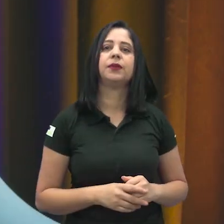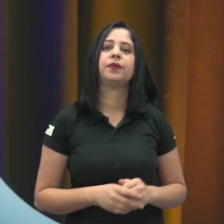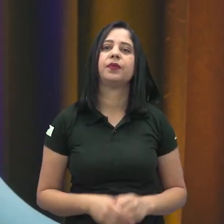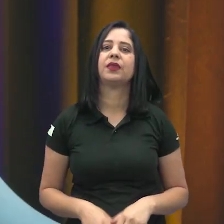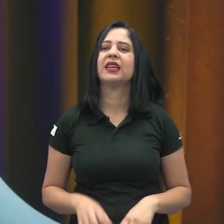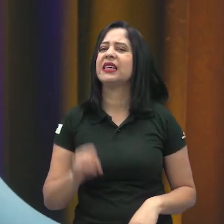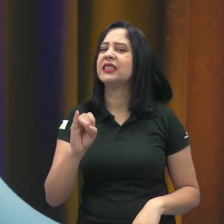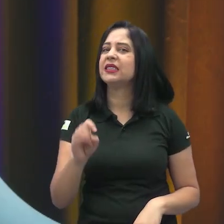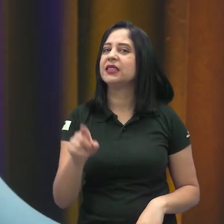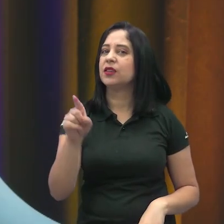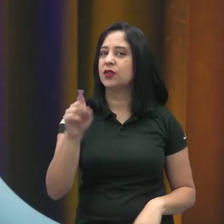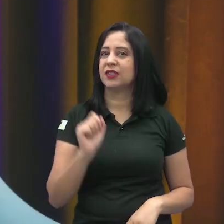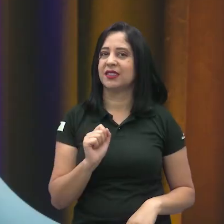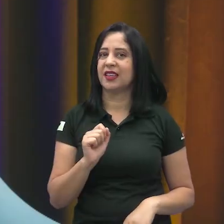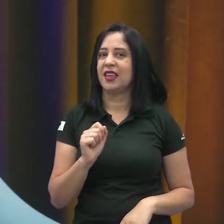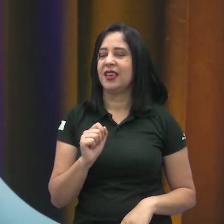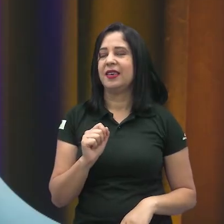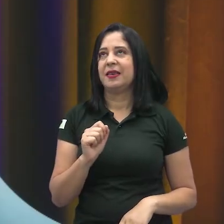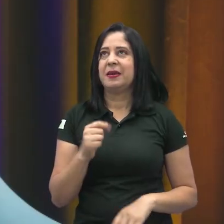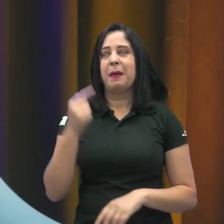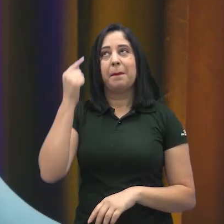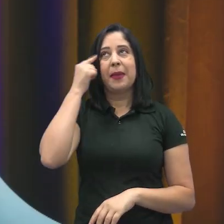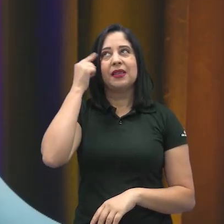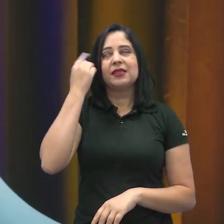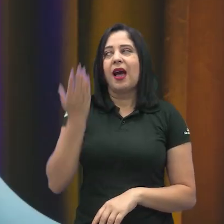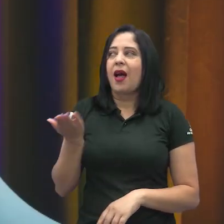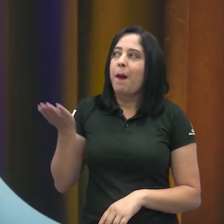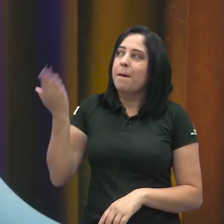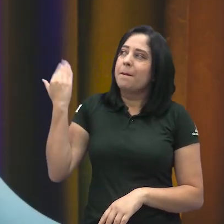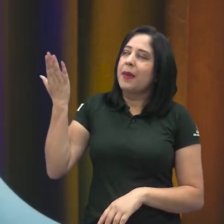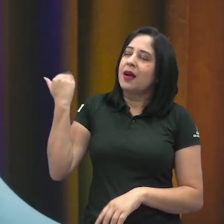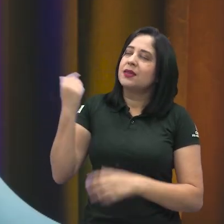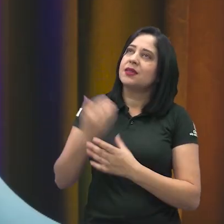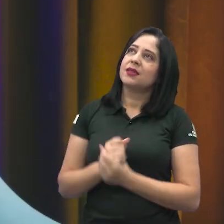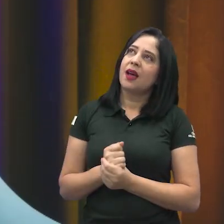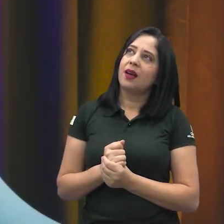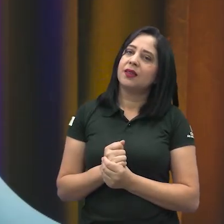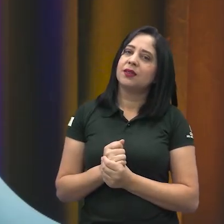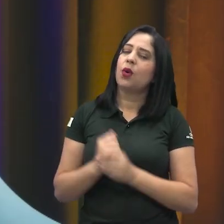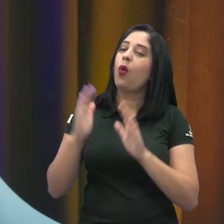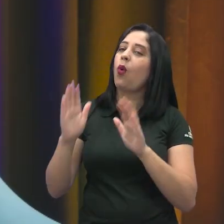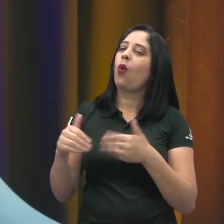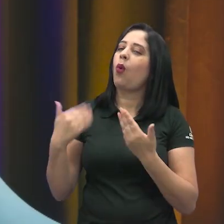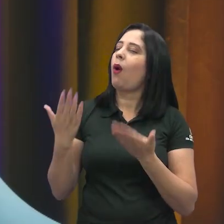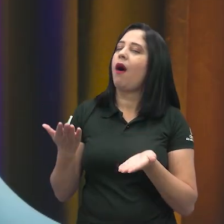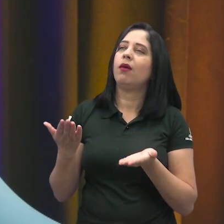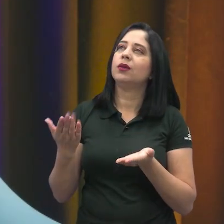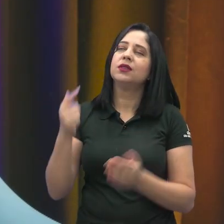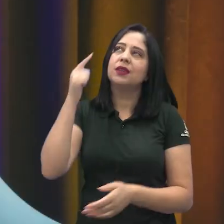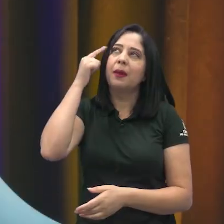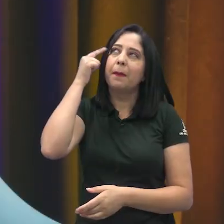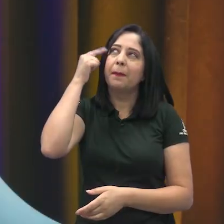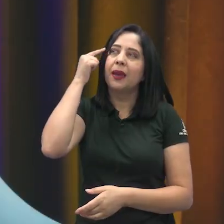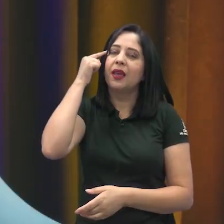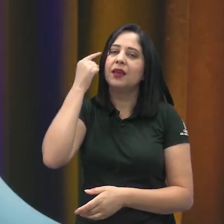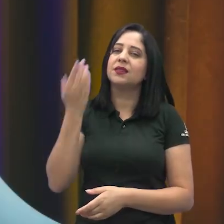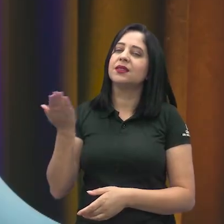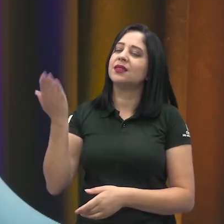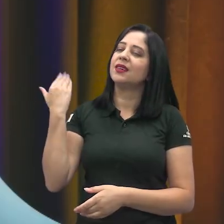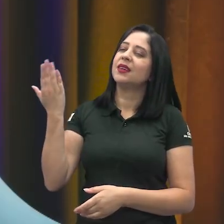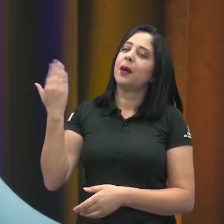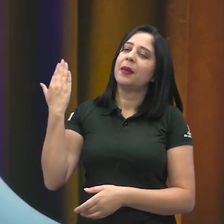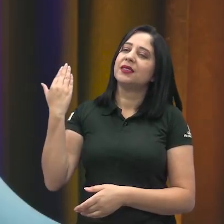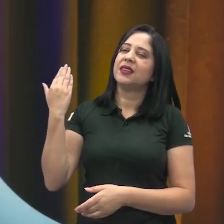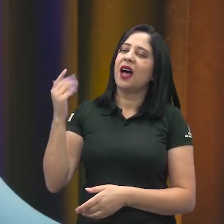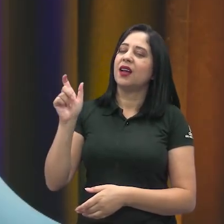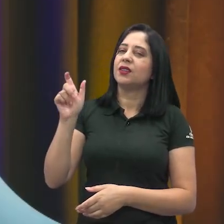hoje falar com o George, de 20 anos, que orientação você daria para ele, né? Você falando com o seu eu